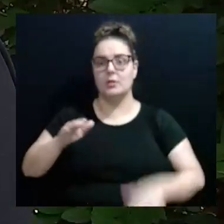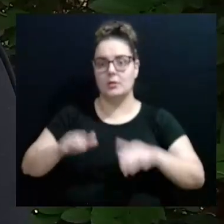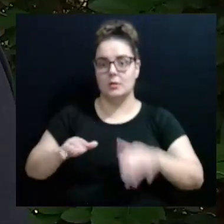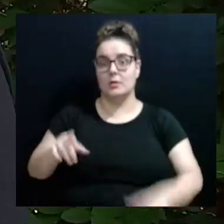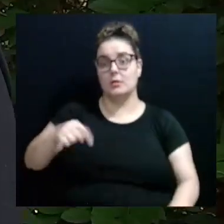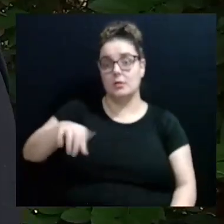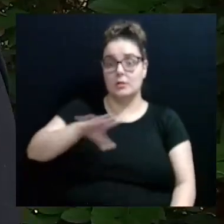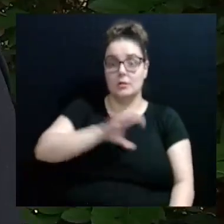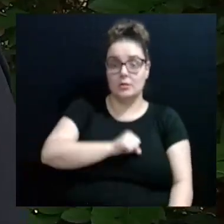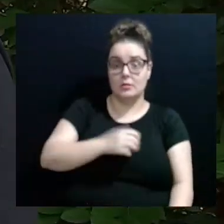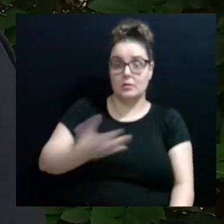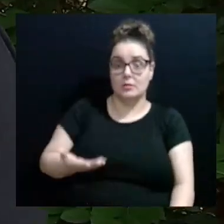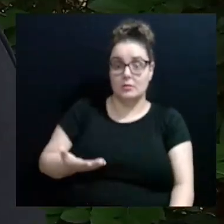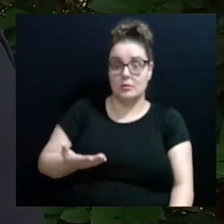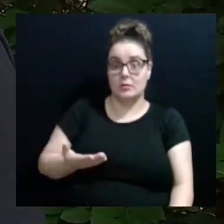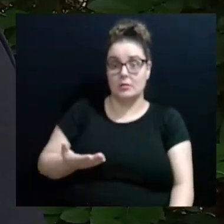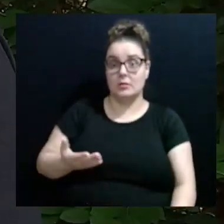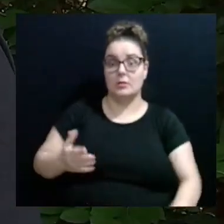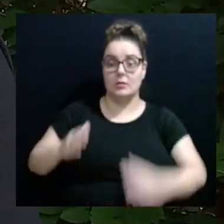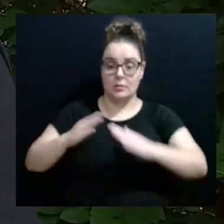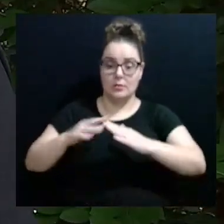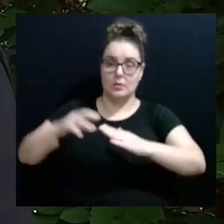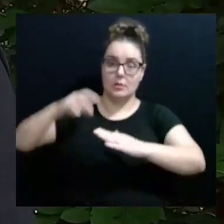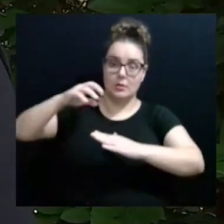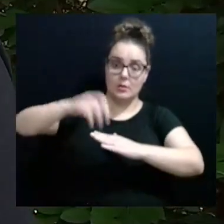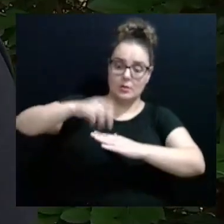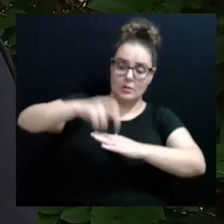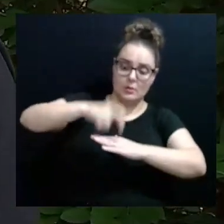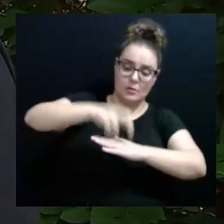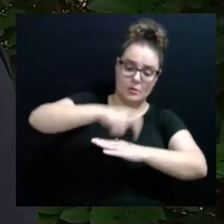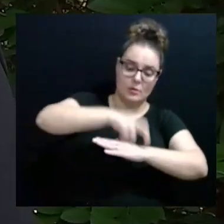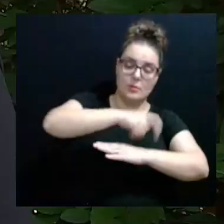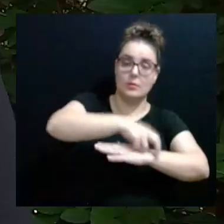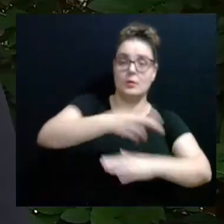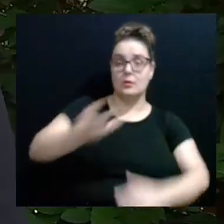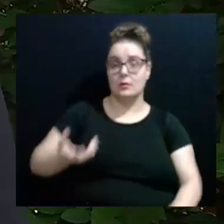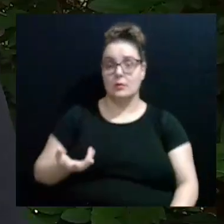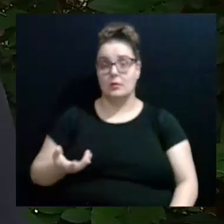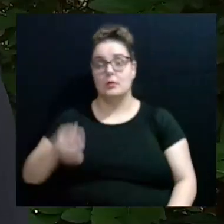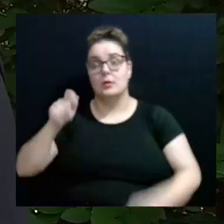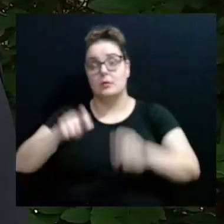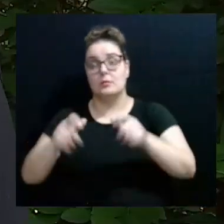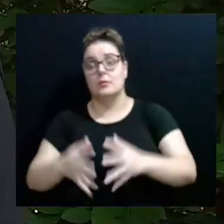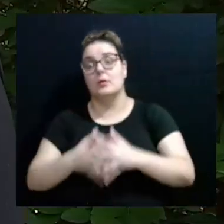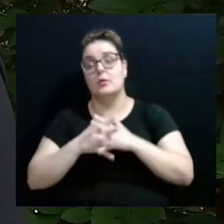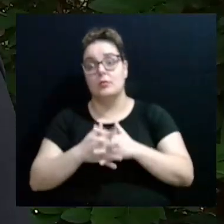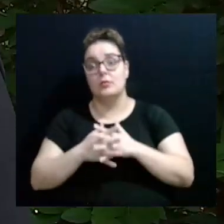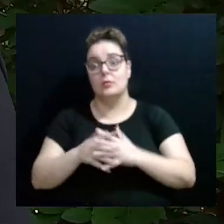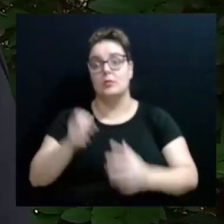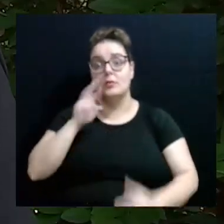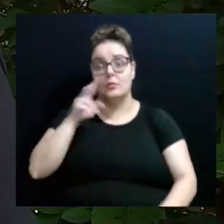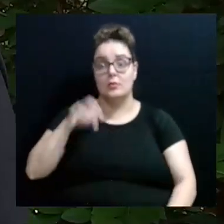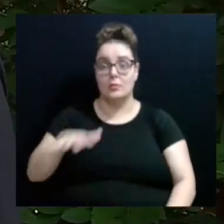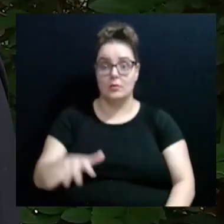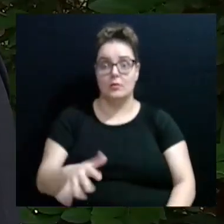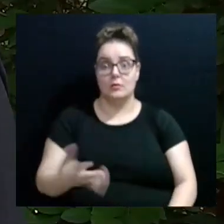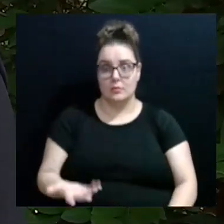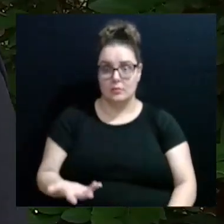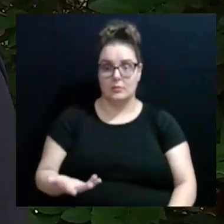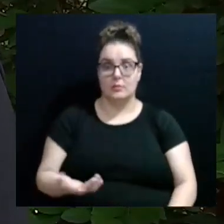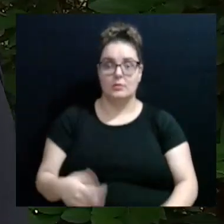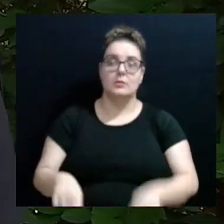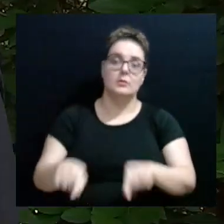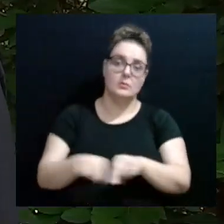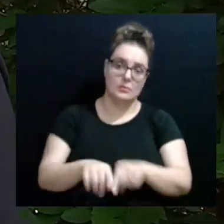pelos forros das casas, né? Quando eles estão em ambiente urbano, as pessoas acabam confundindo com o rato e também acabam tendo medo, né? Que eles